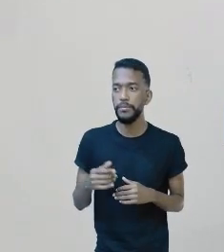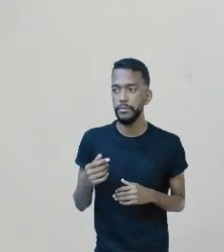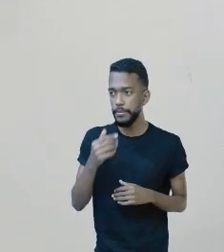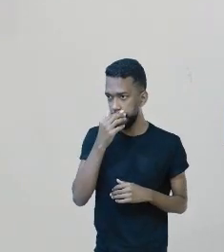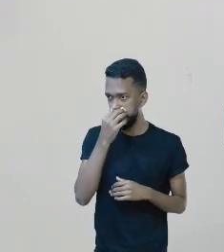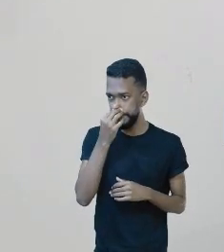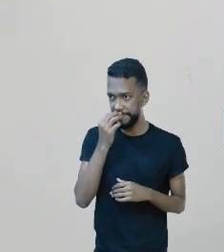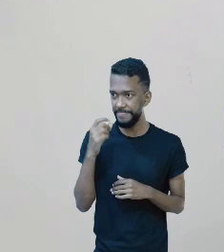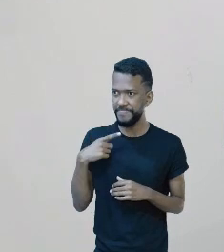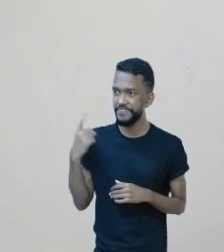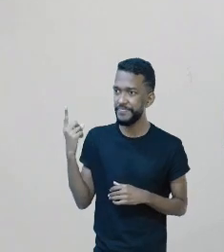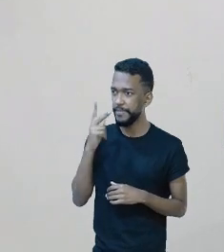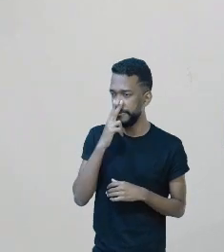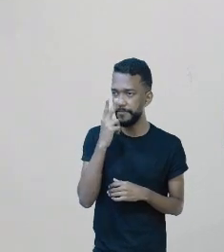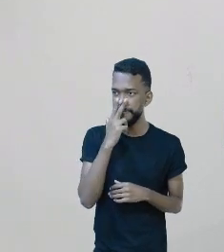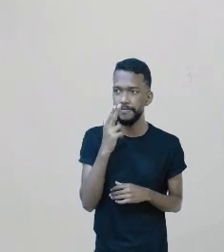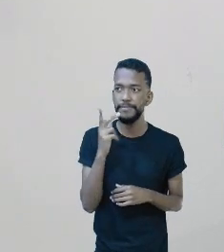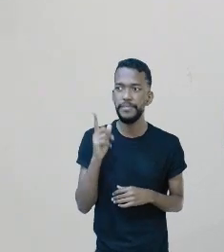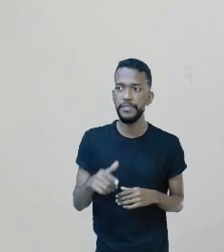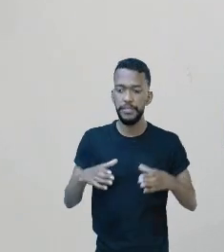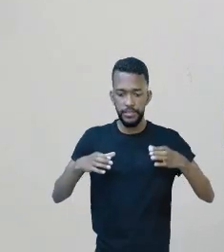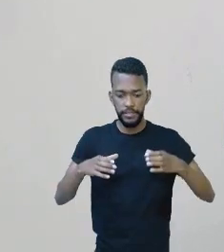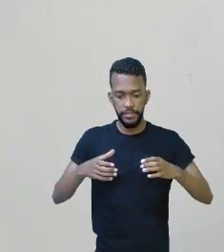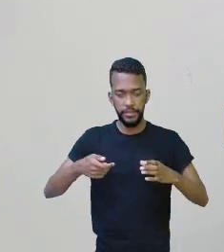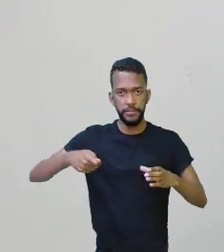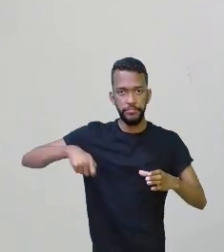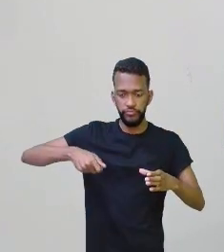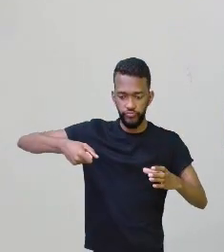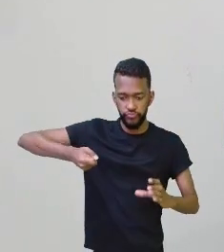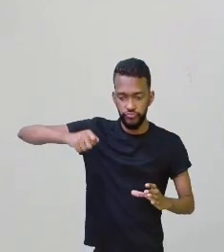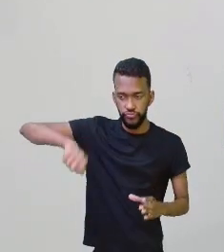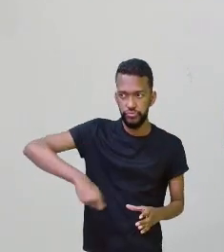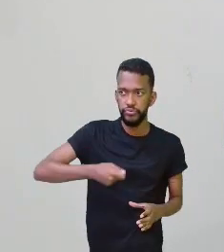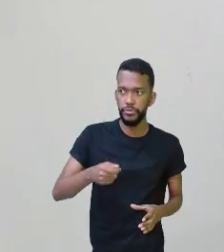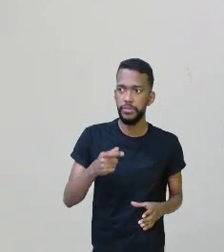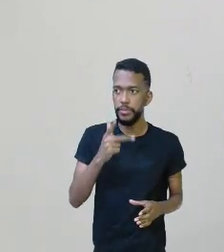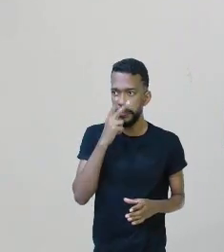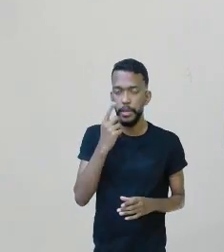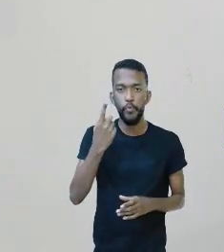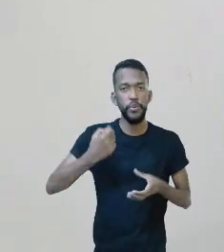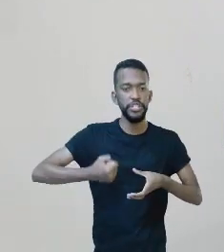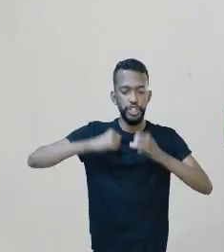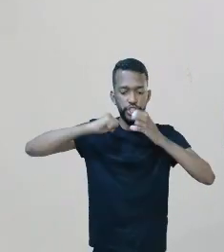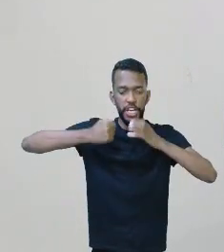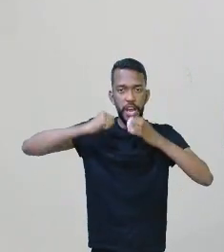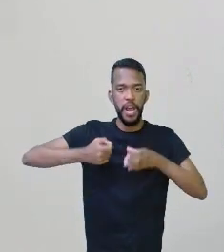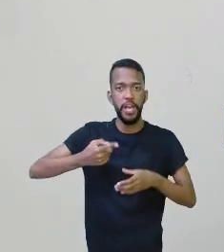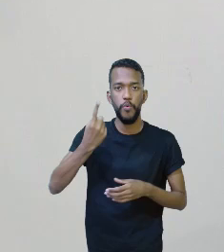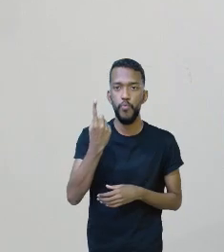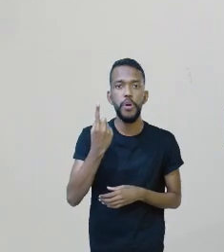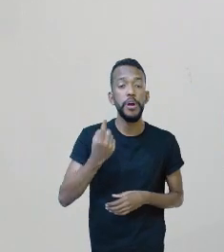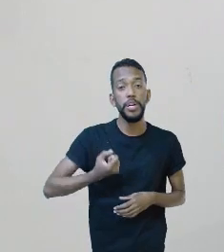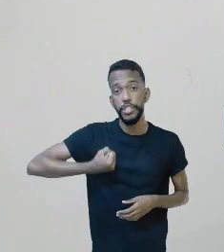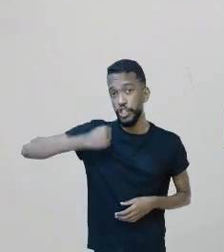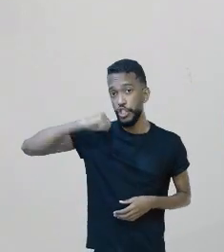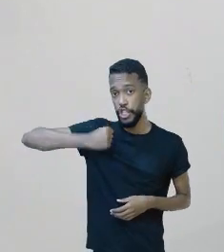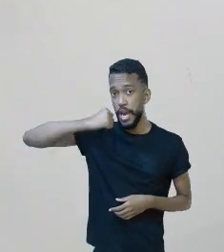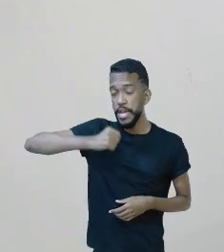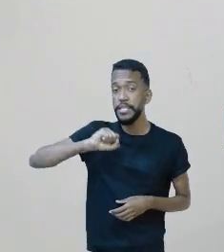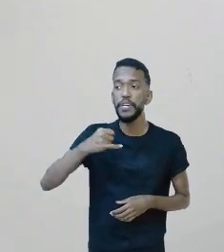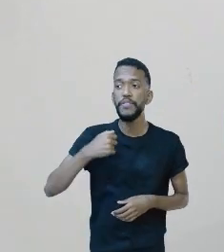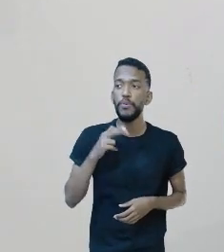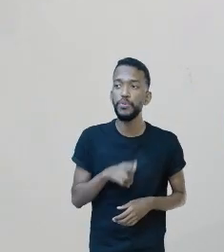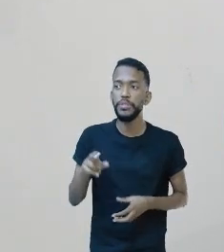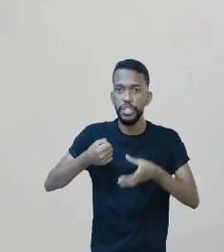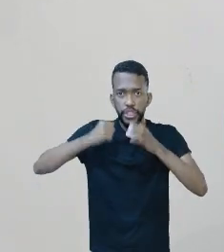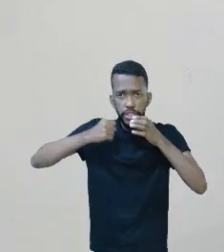caso aqui, é como se fosse um recipiente medidor, que é o equivalente a uma xícara. Professora, se eu for usar uma xícara da